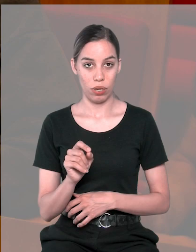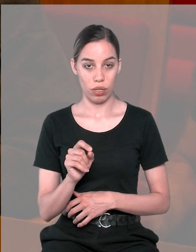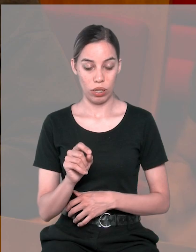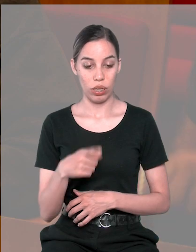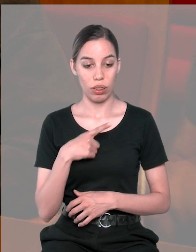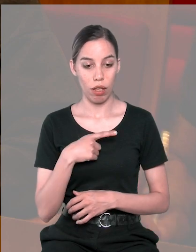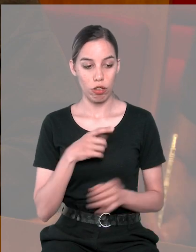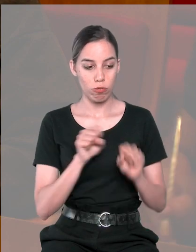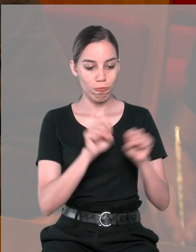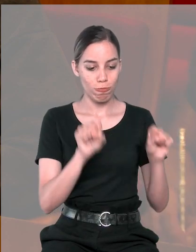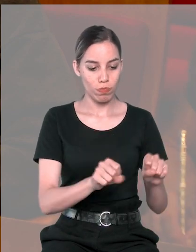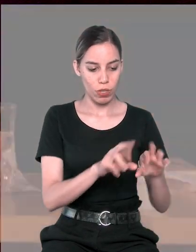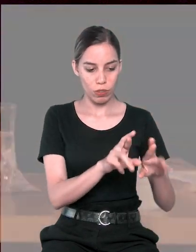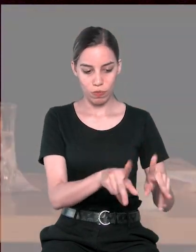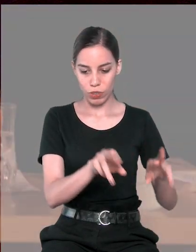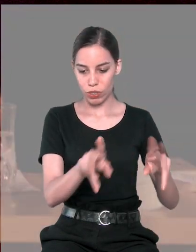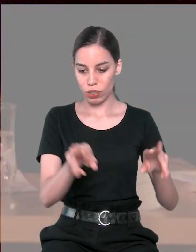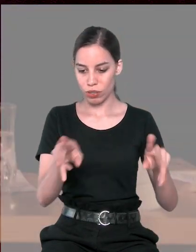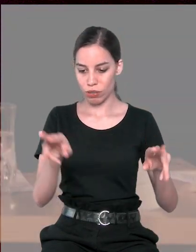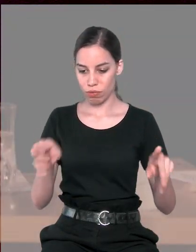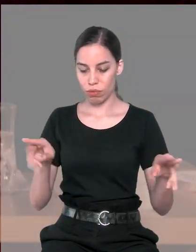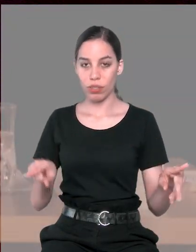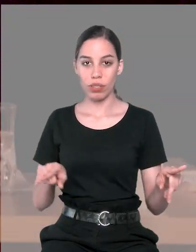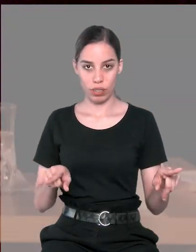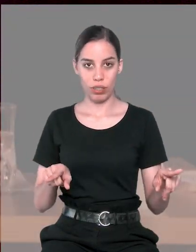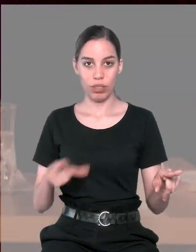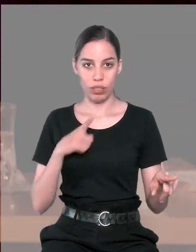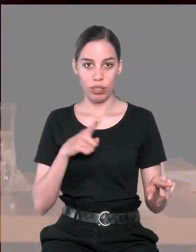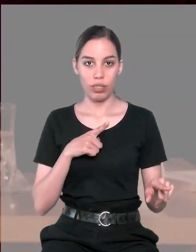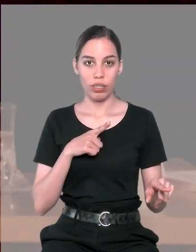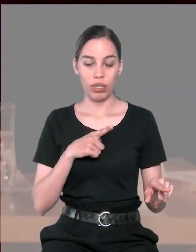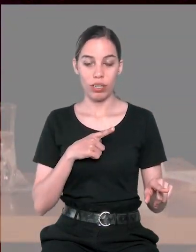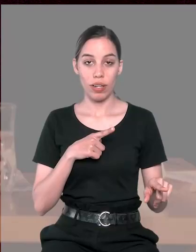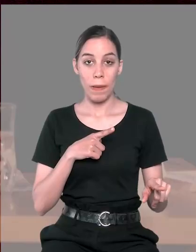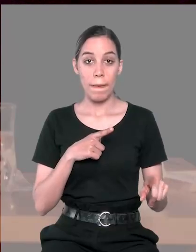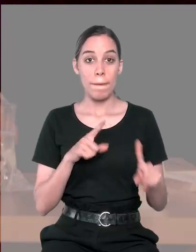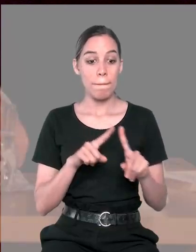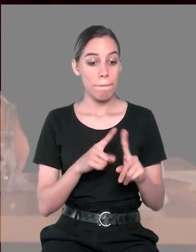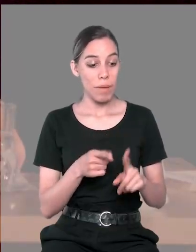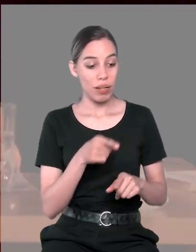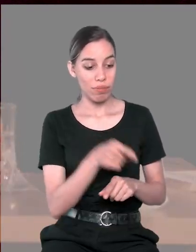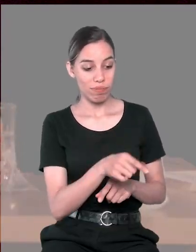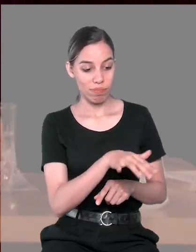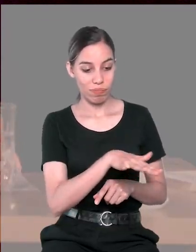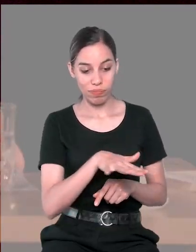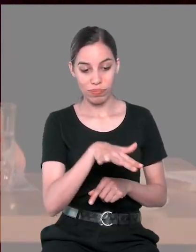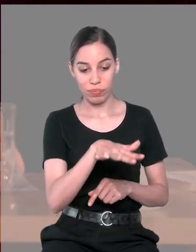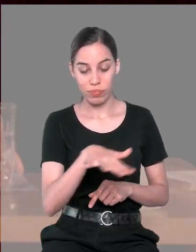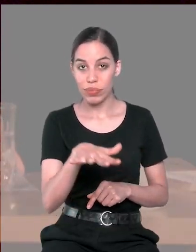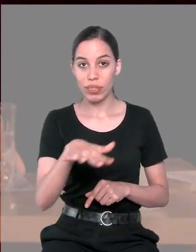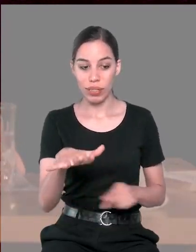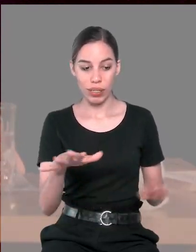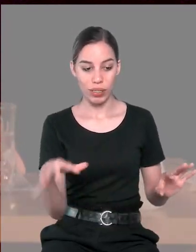tem um sistema de diferenças interno a cada uma dessas sensibilidades, desses campos sensíveis, mas esses campos